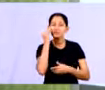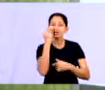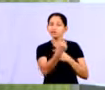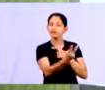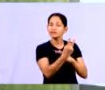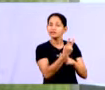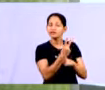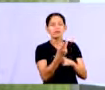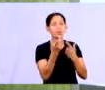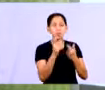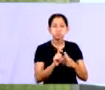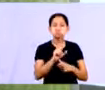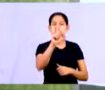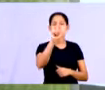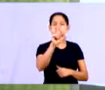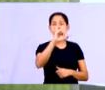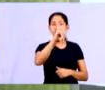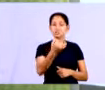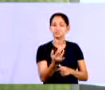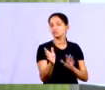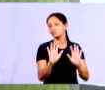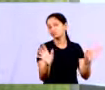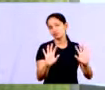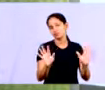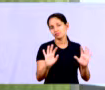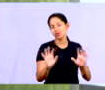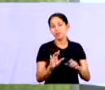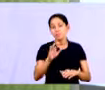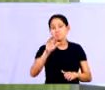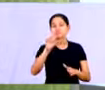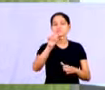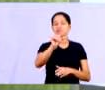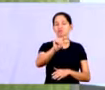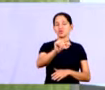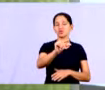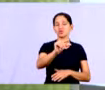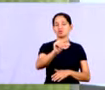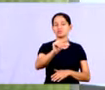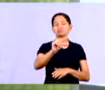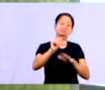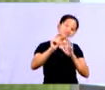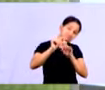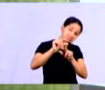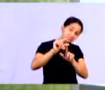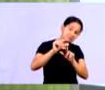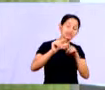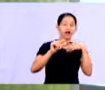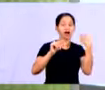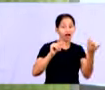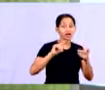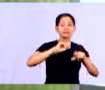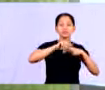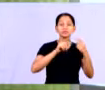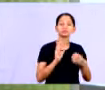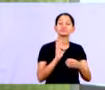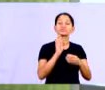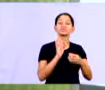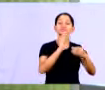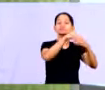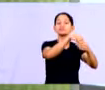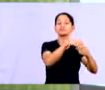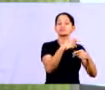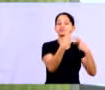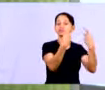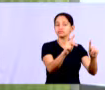você não quer a maior. Porque significa o retorno que você vai dar para alguém ou para determinada instituição financeira em função